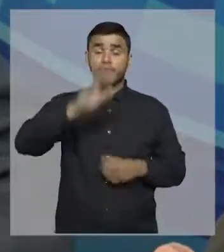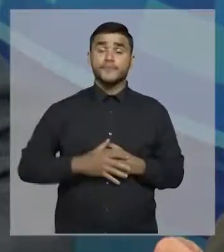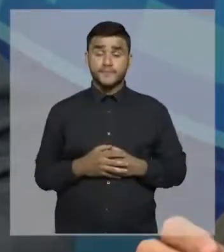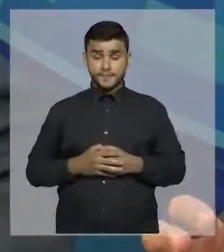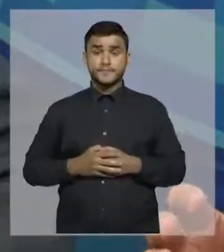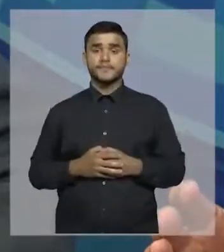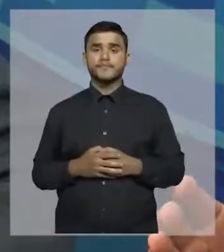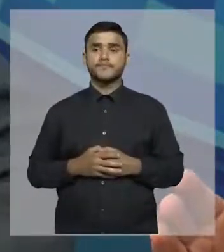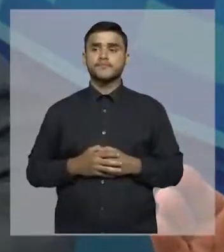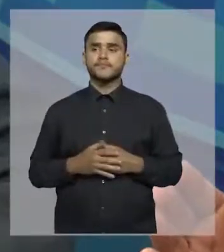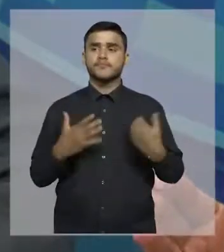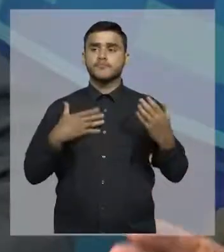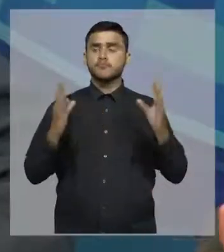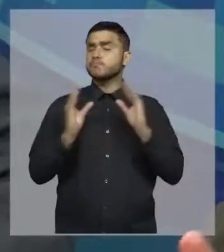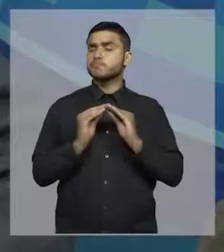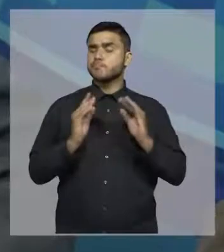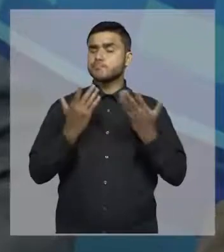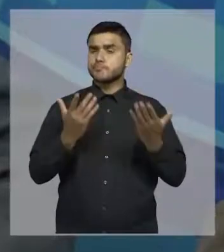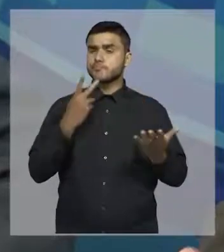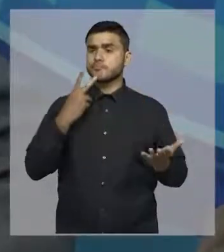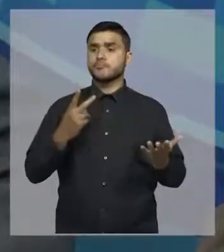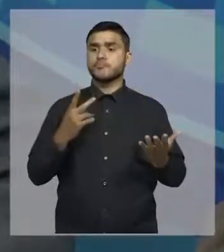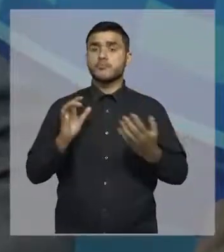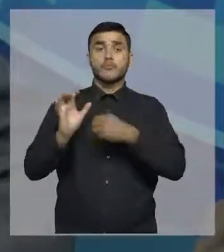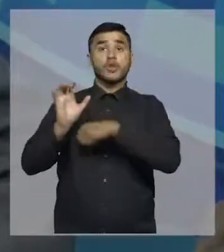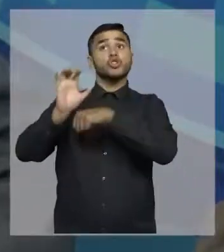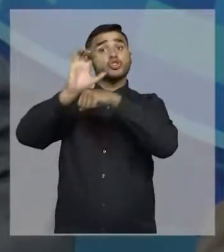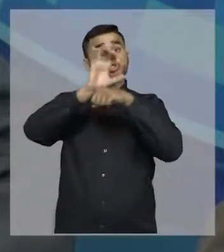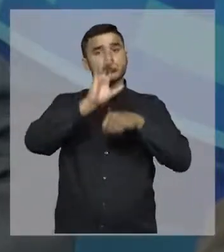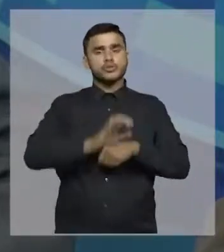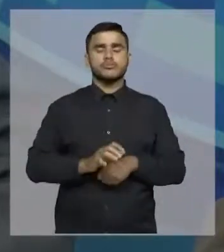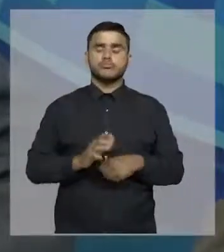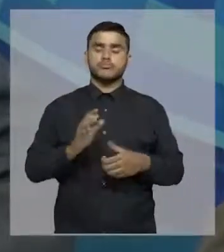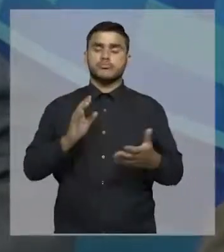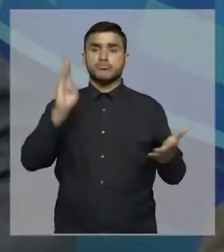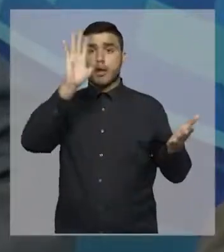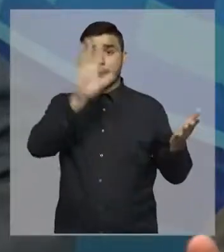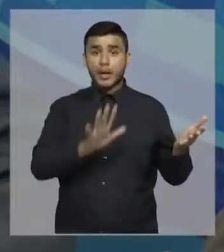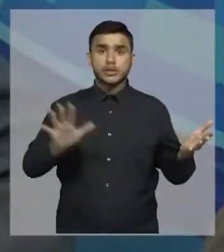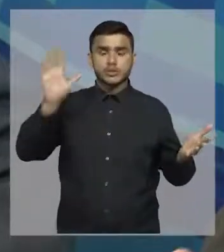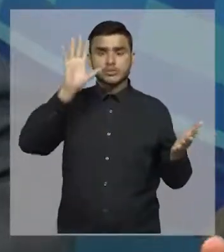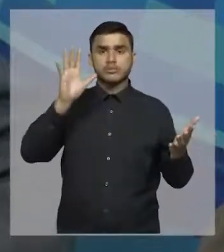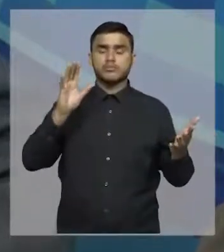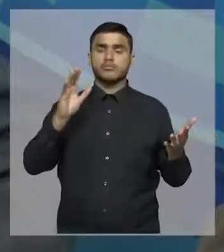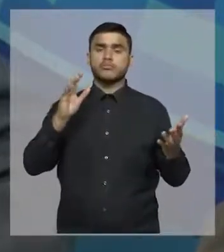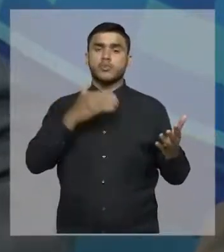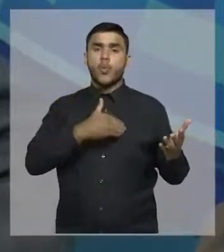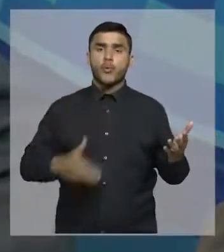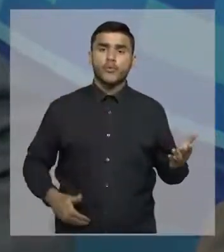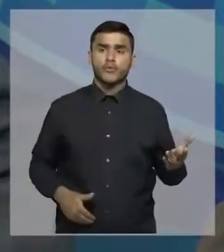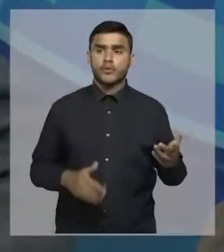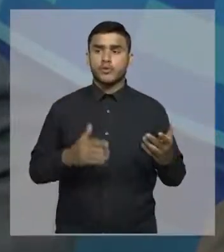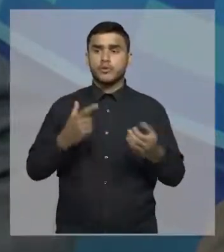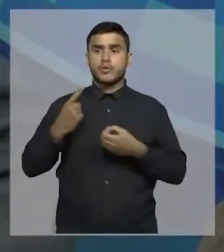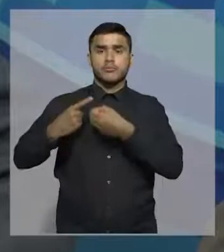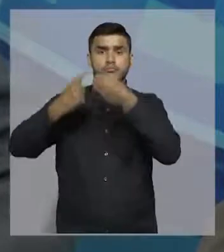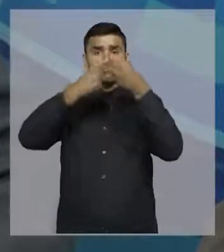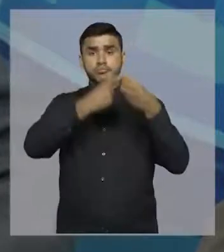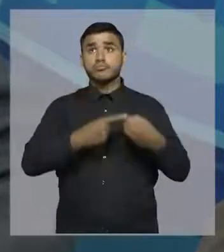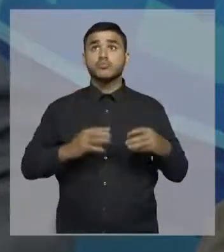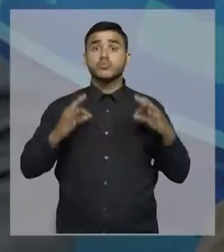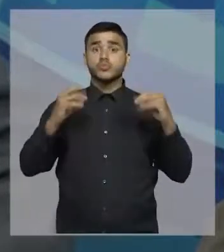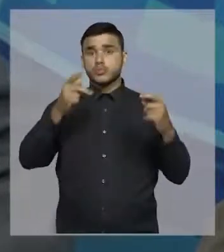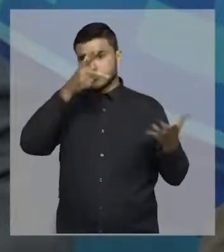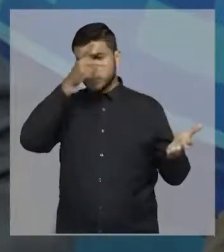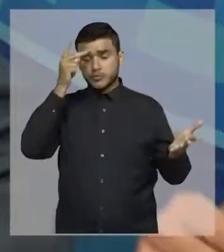concluir, os estados, a União e os municípios estão muito endividados e não conseguem abrir mão desses